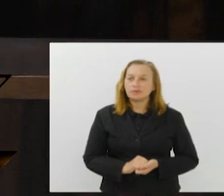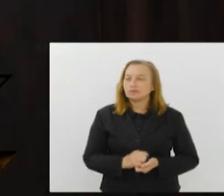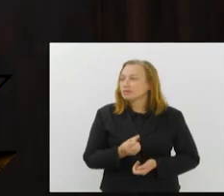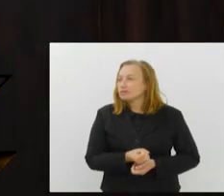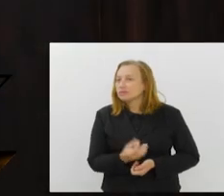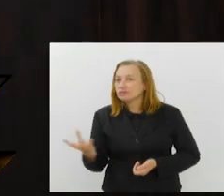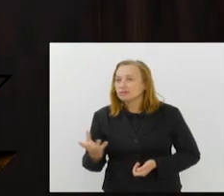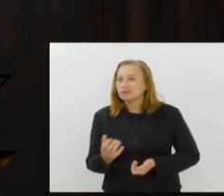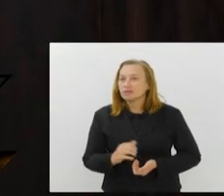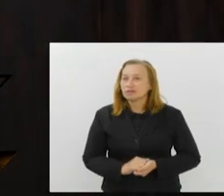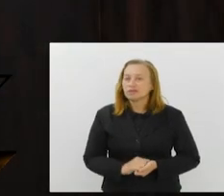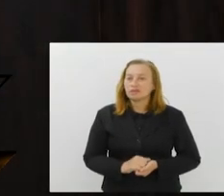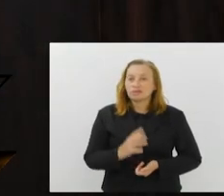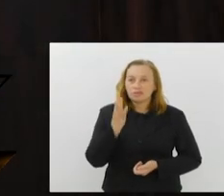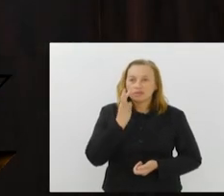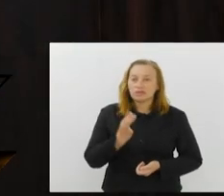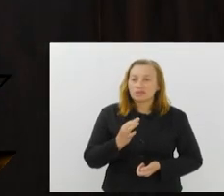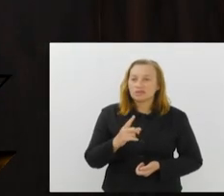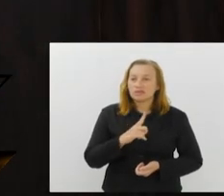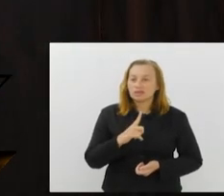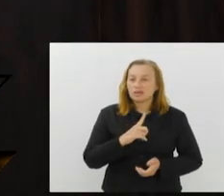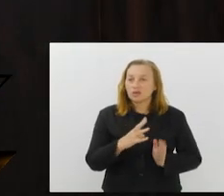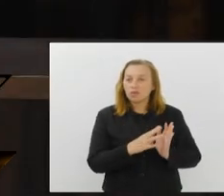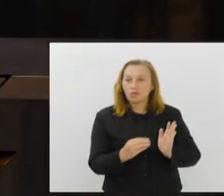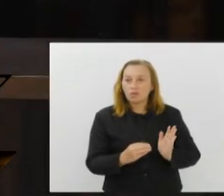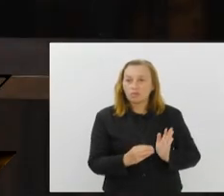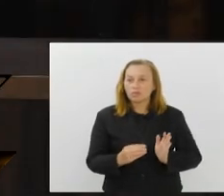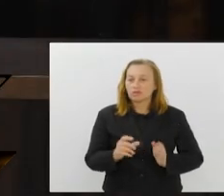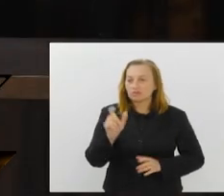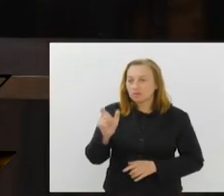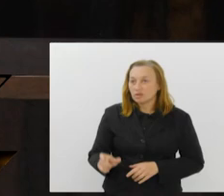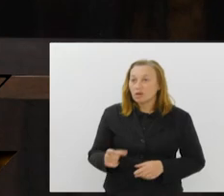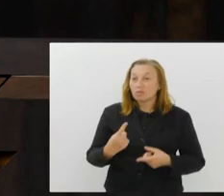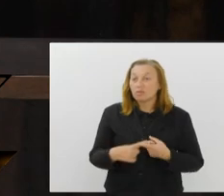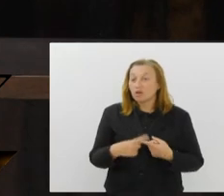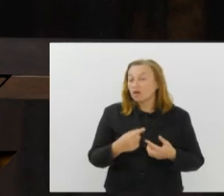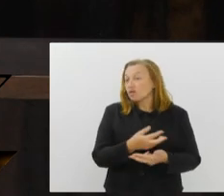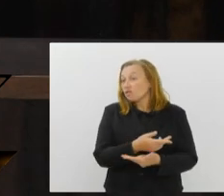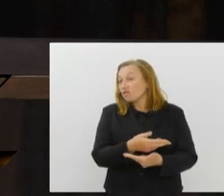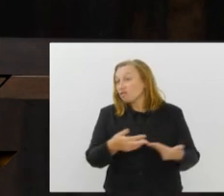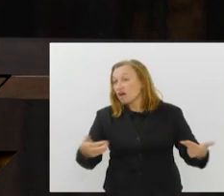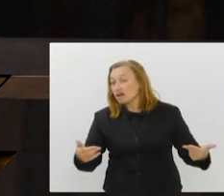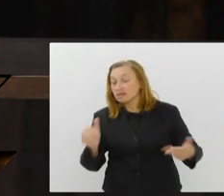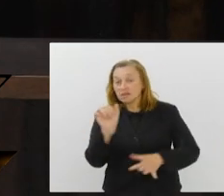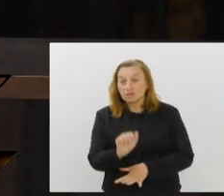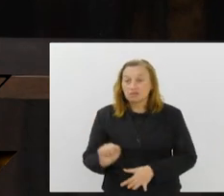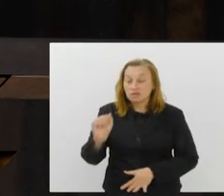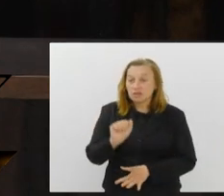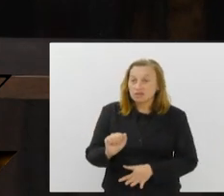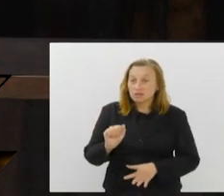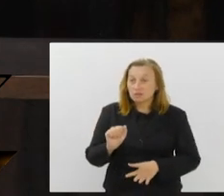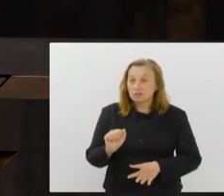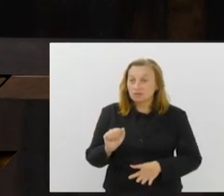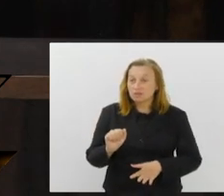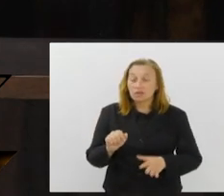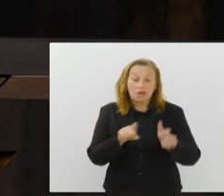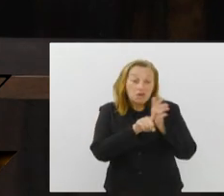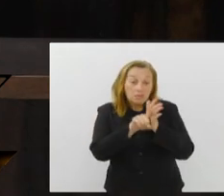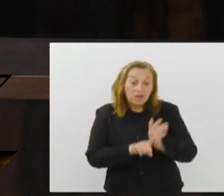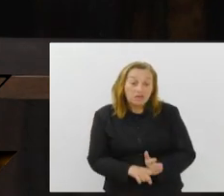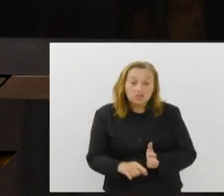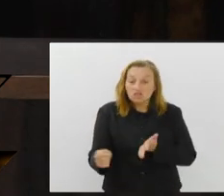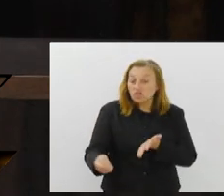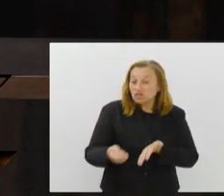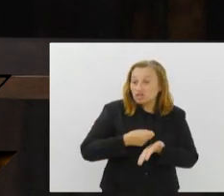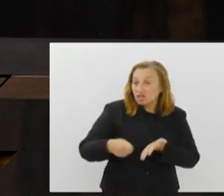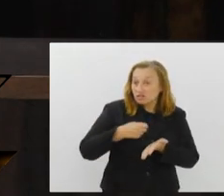dublê né porque você participou de uma quantidade de associações de uma quantidade de Pesquisas escreveu uma